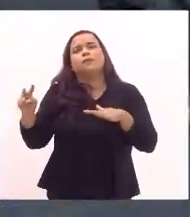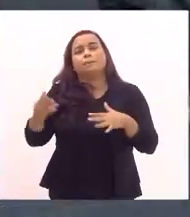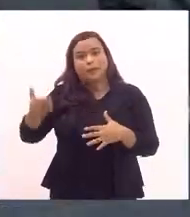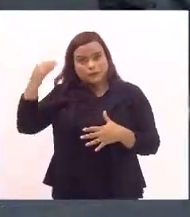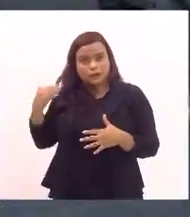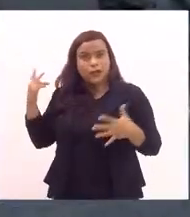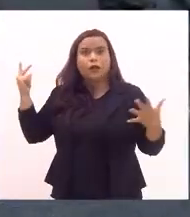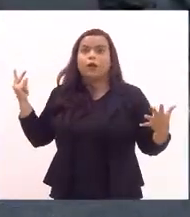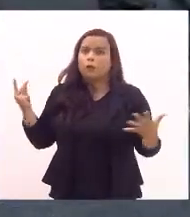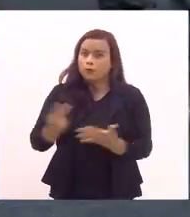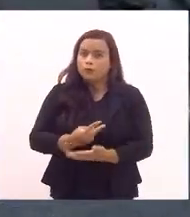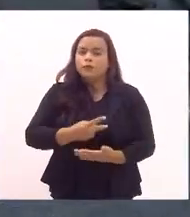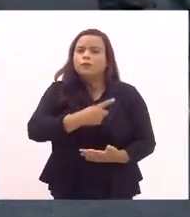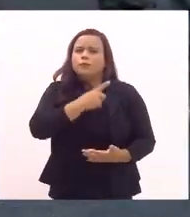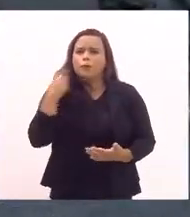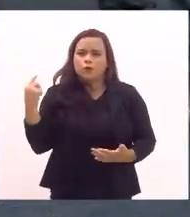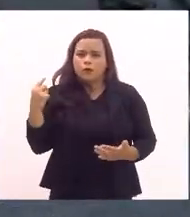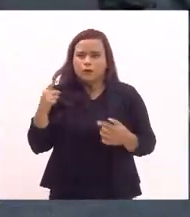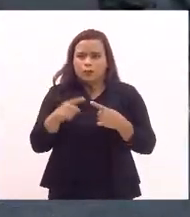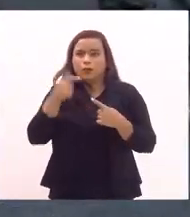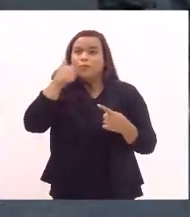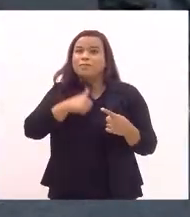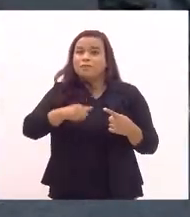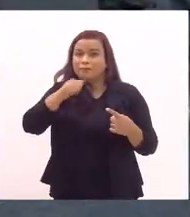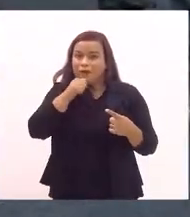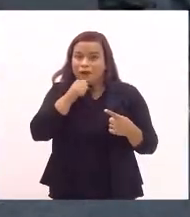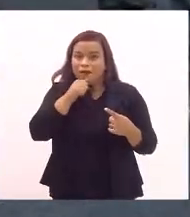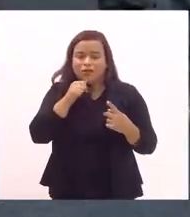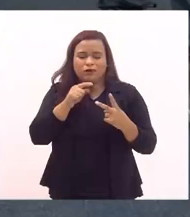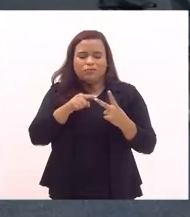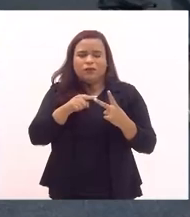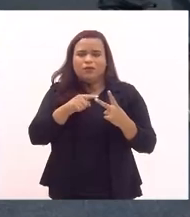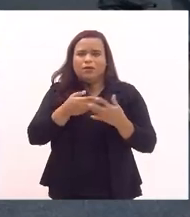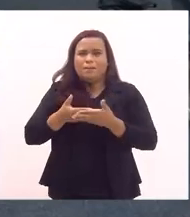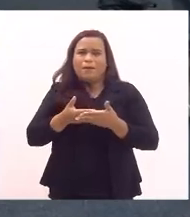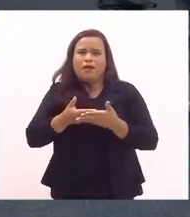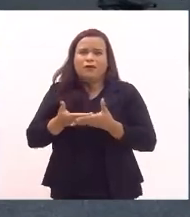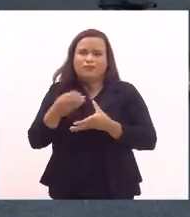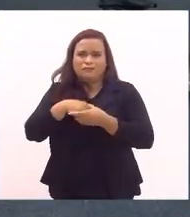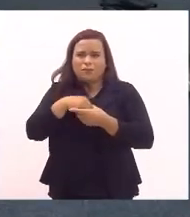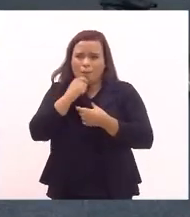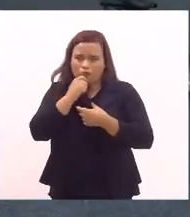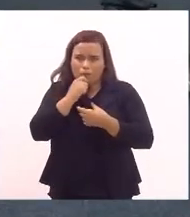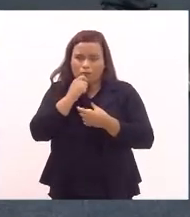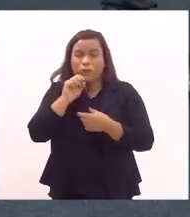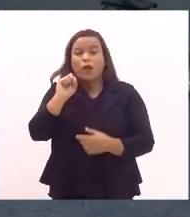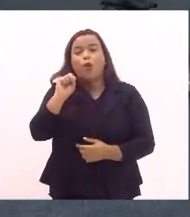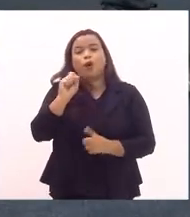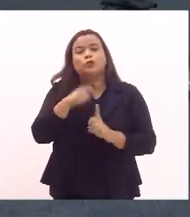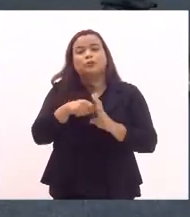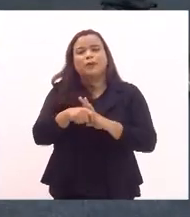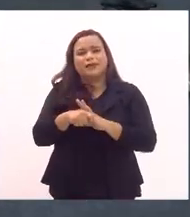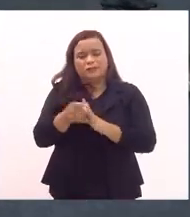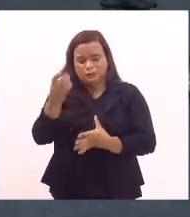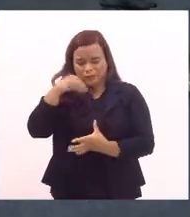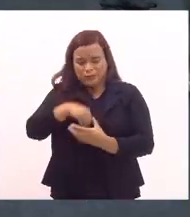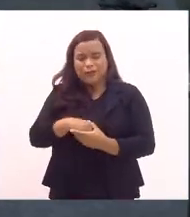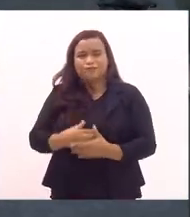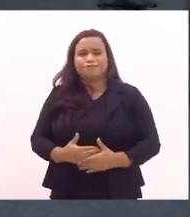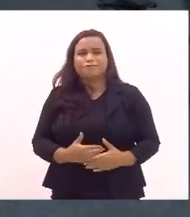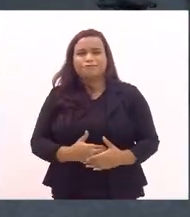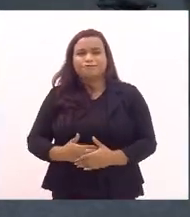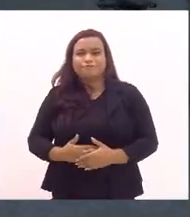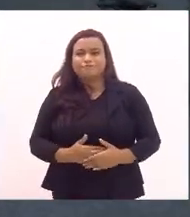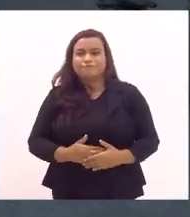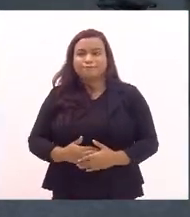passada morreu a mãe e o feto uma criança de 8 meses dentro da barriga